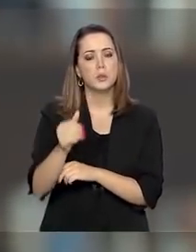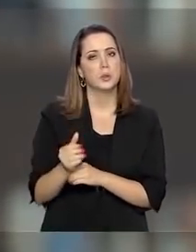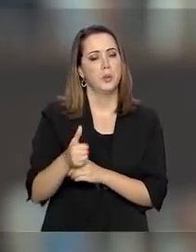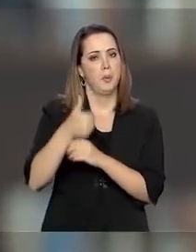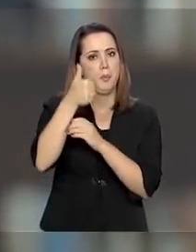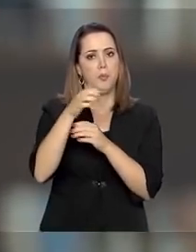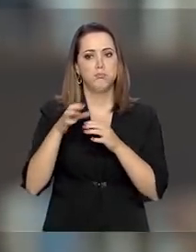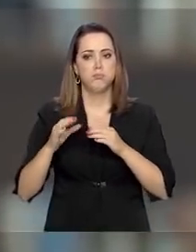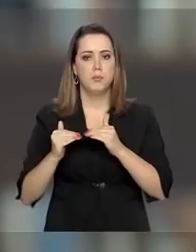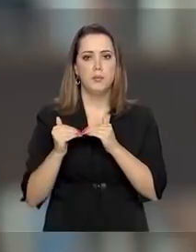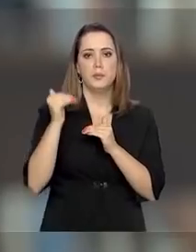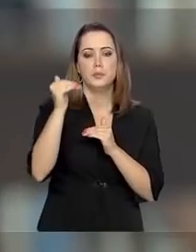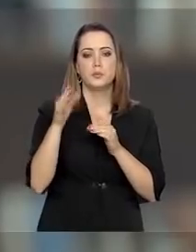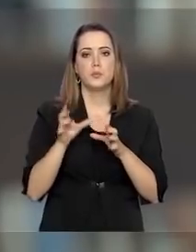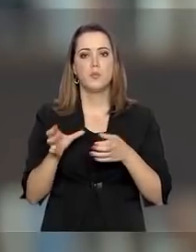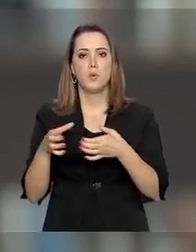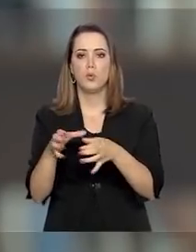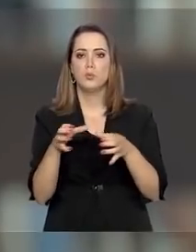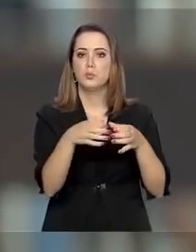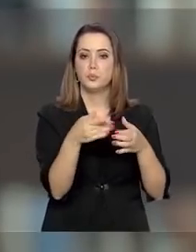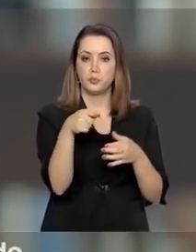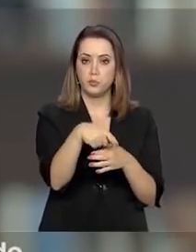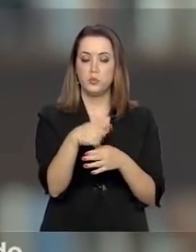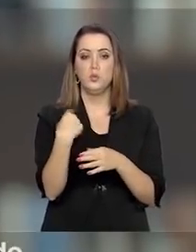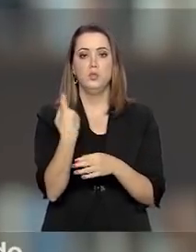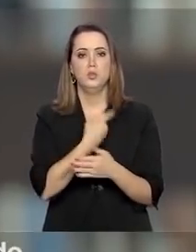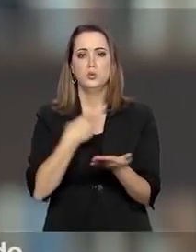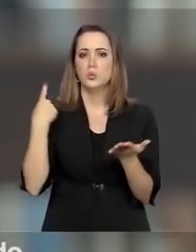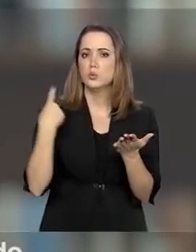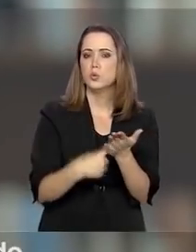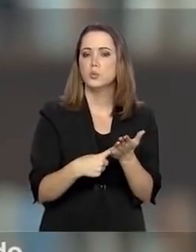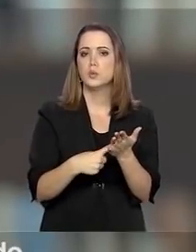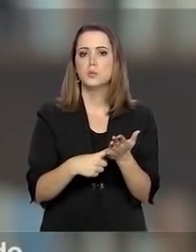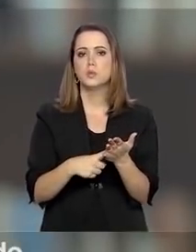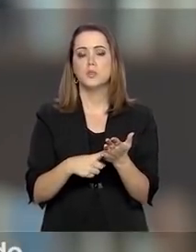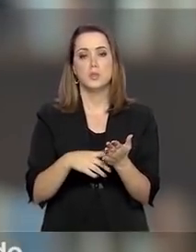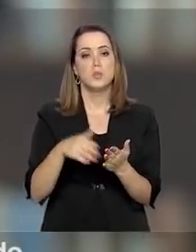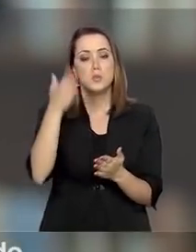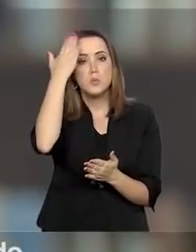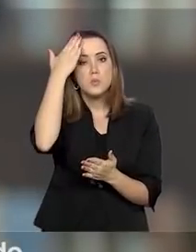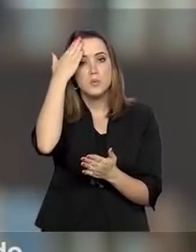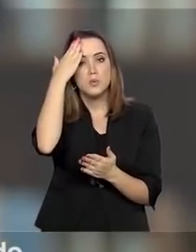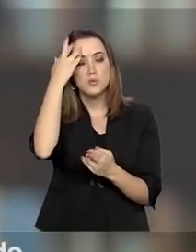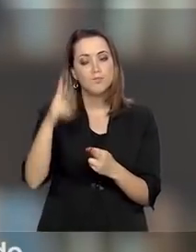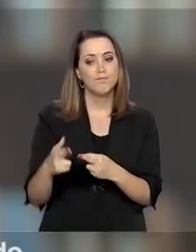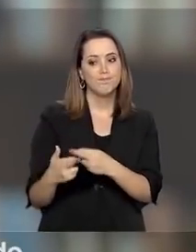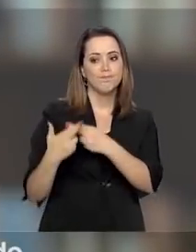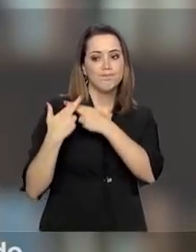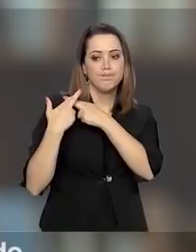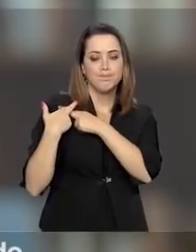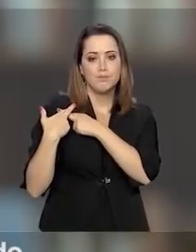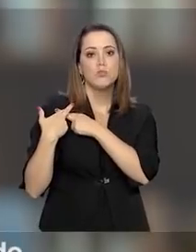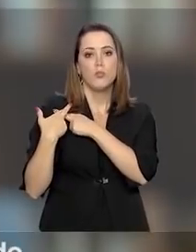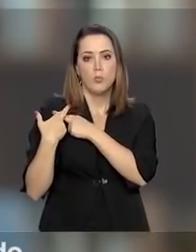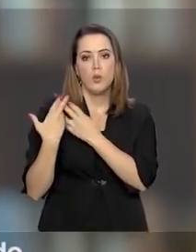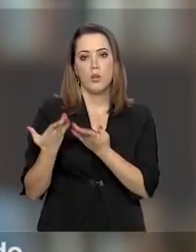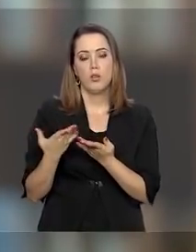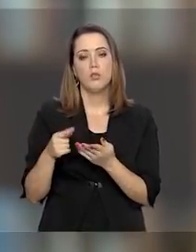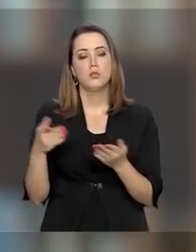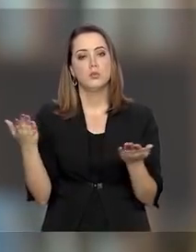grupos esta é a nossa bandeira tenho consciência do tamanho e do peso da responsabilidade